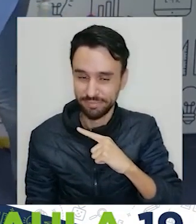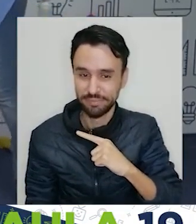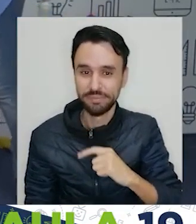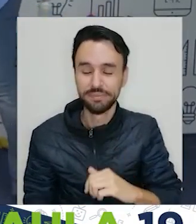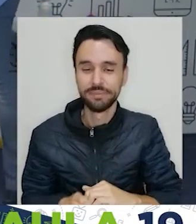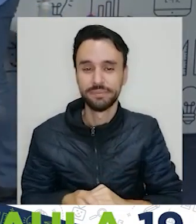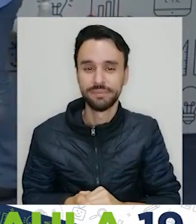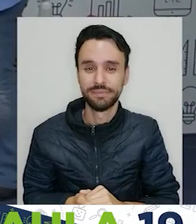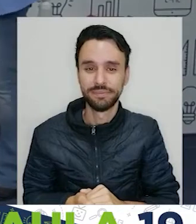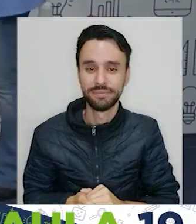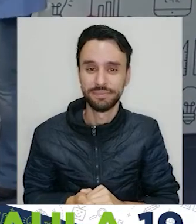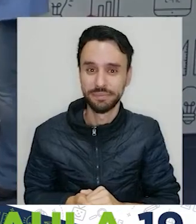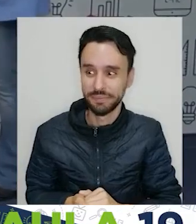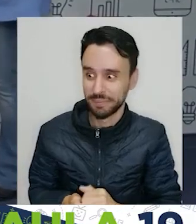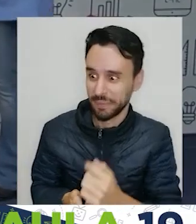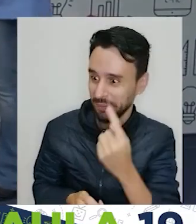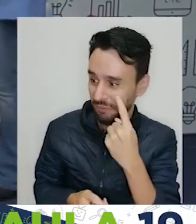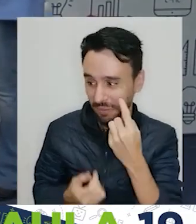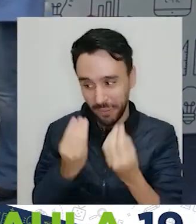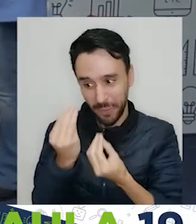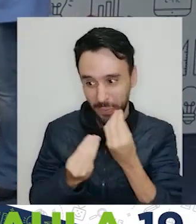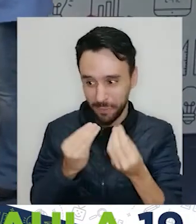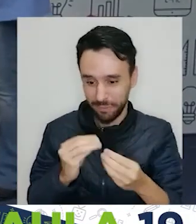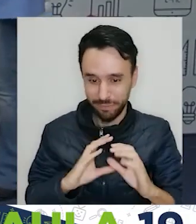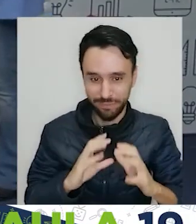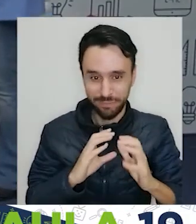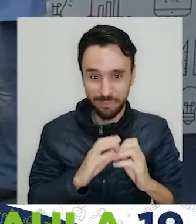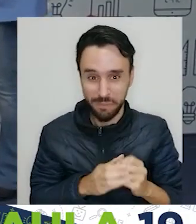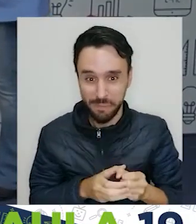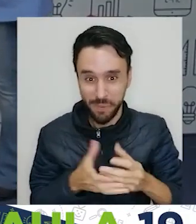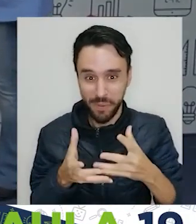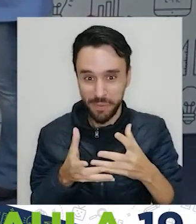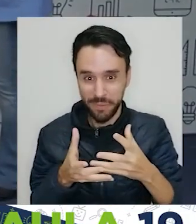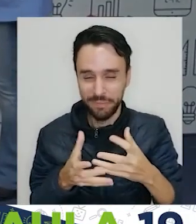agora, hein? Vamos lá, vamos ver se eu tiro a tartaruga.